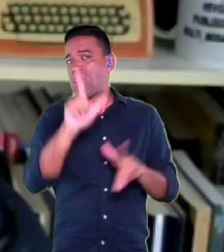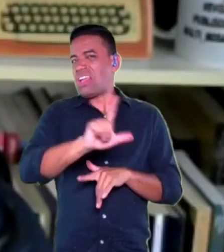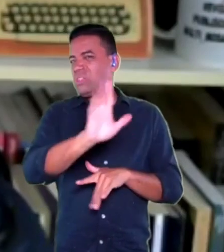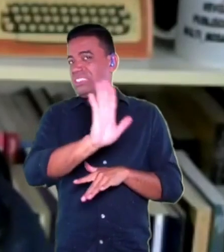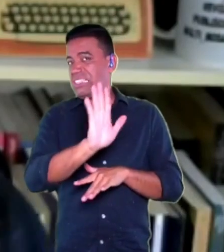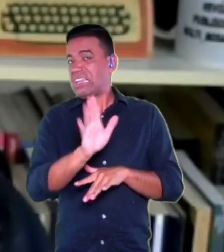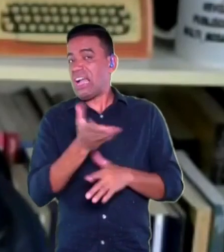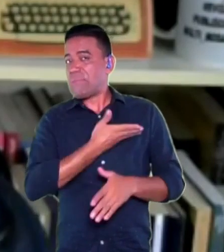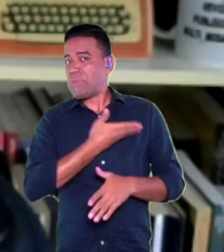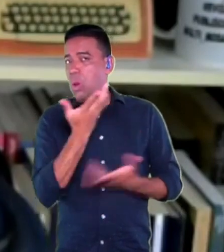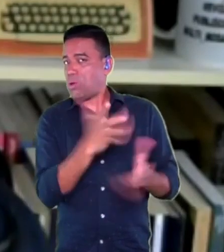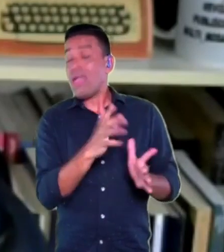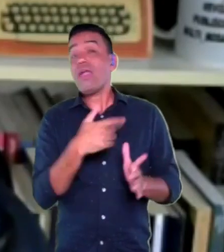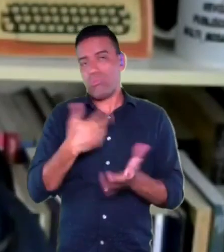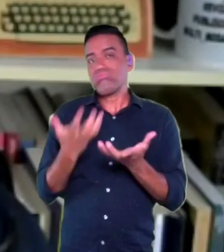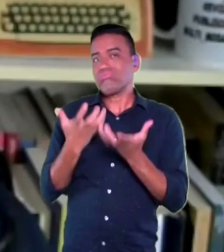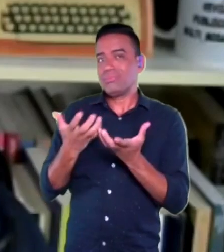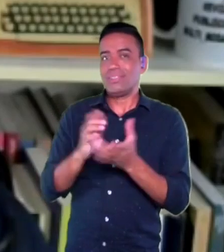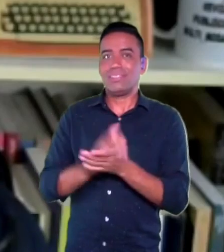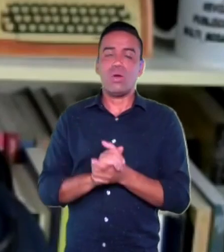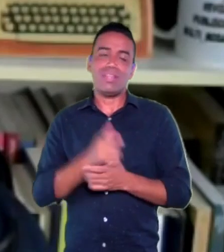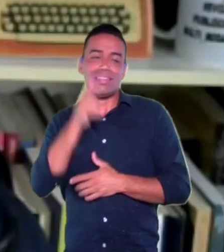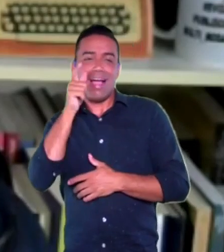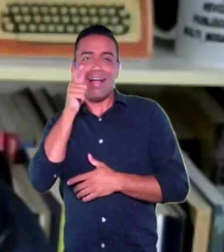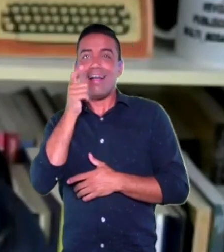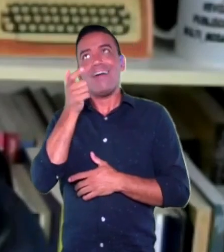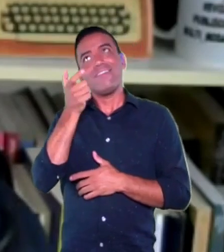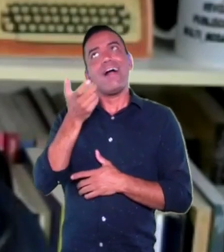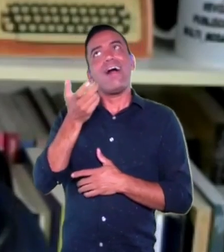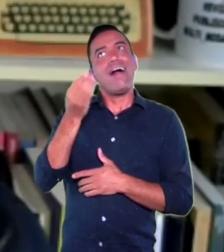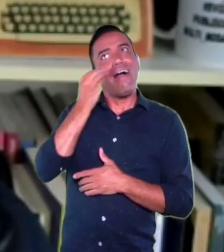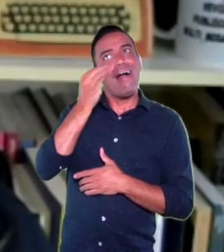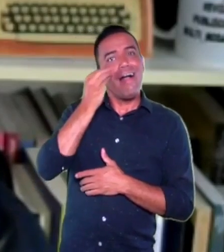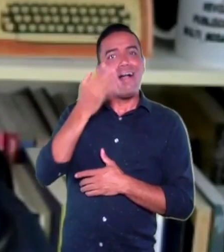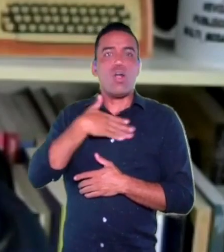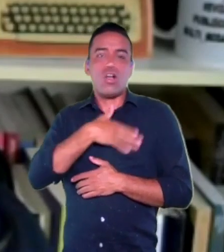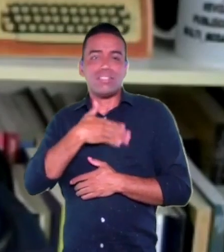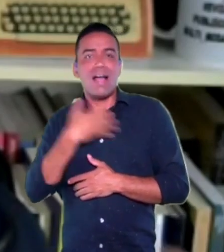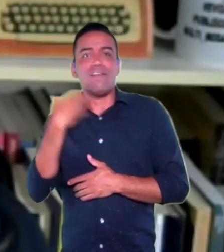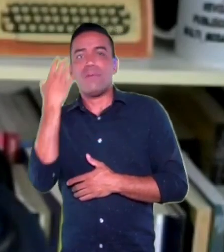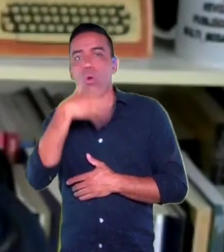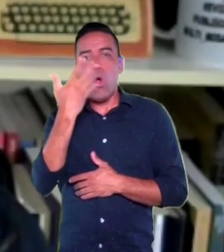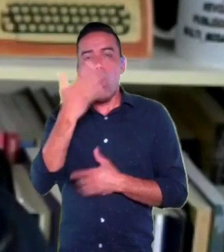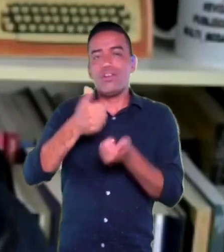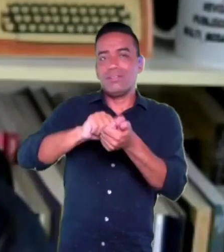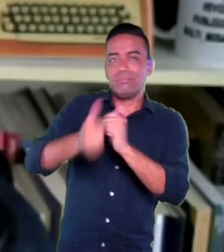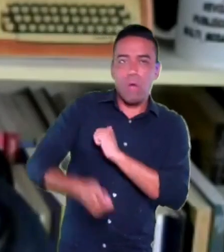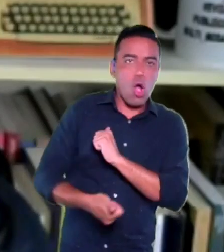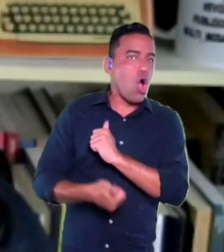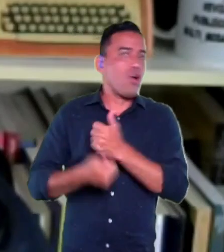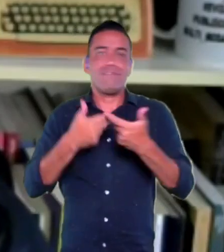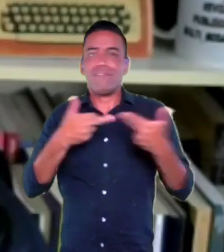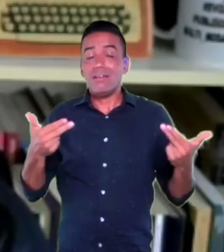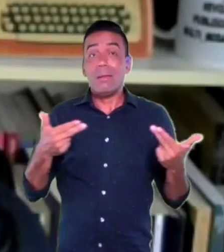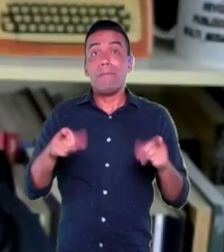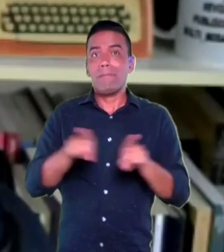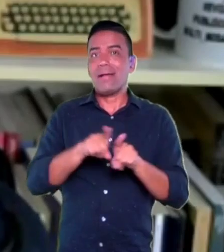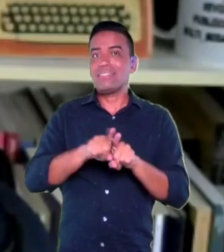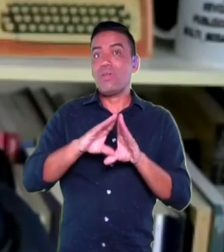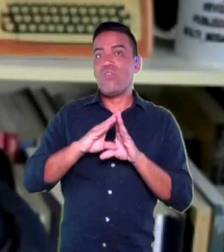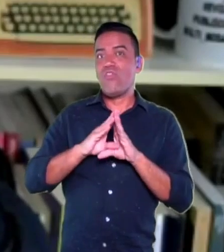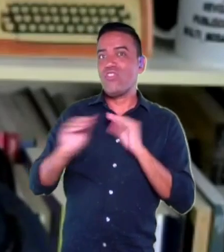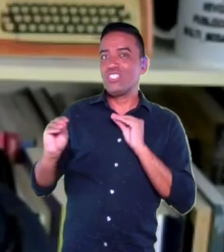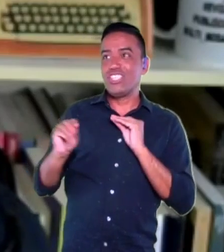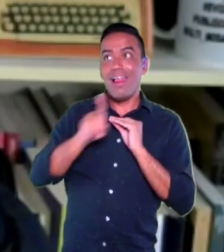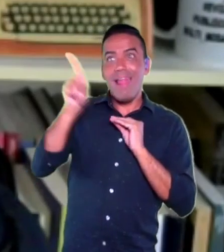Então, eu conseguia fazer o social, né? Gostar de tudo, de música, de esporte, de qualquer coisa, mas eu fugia